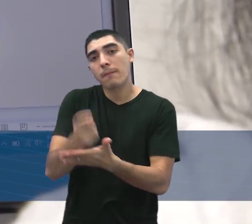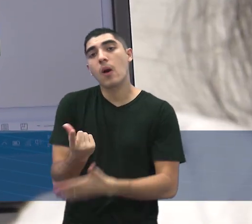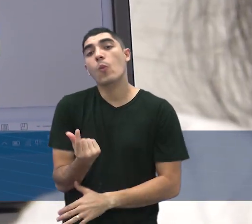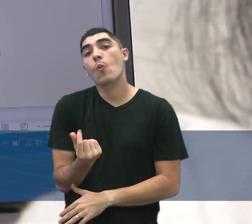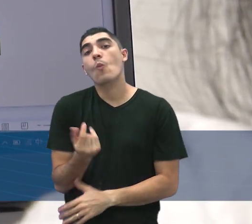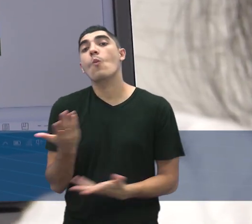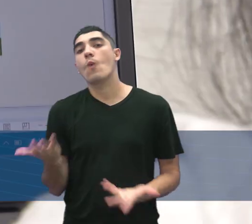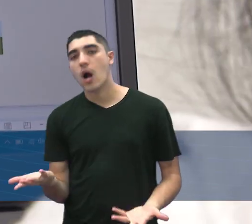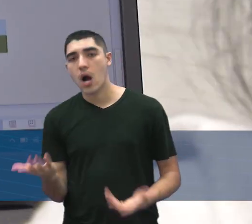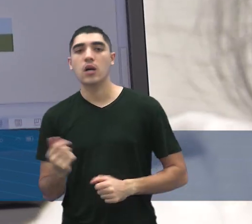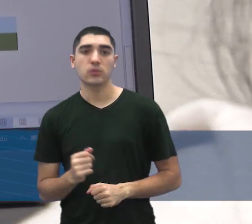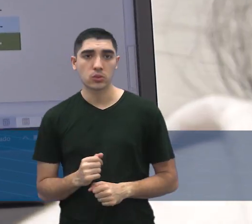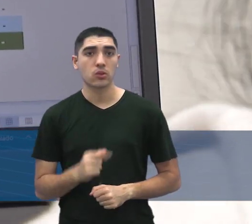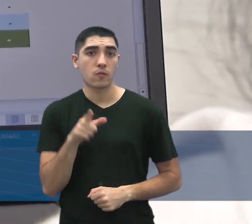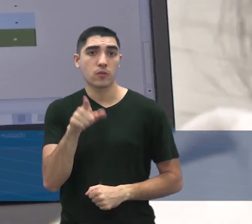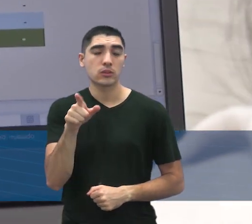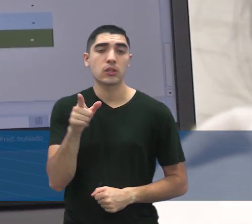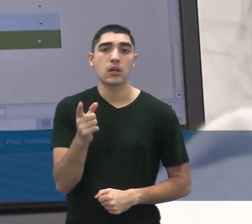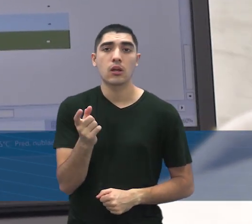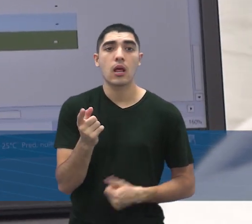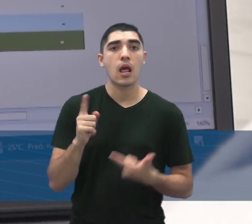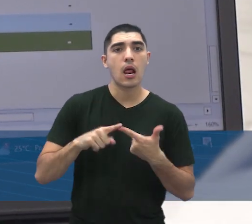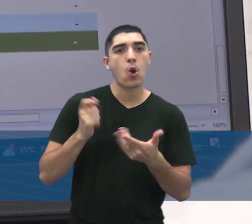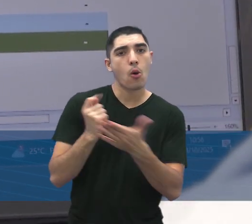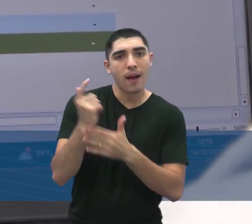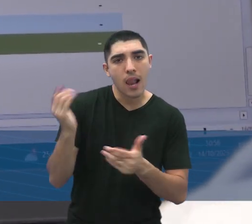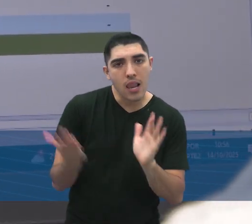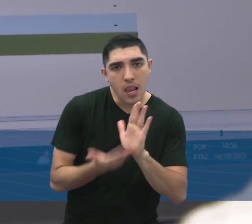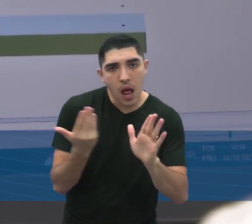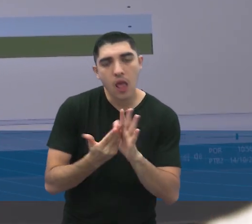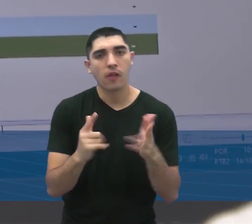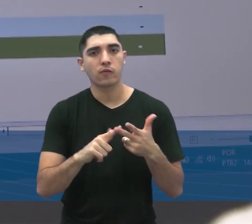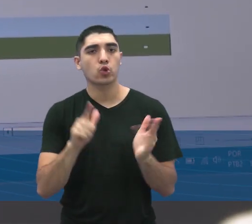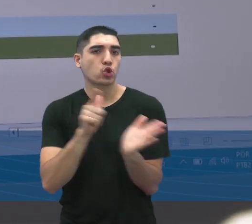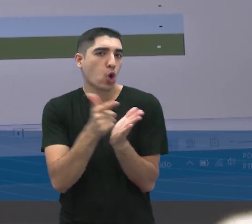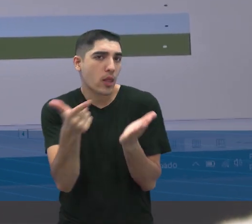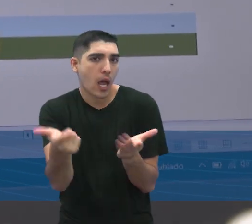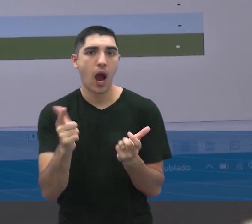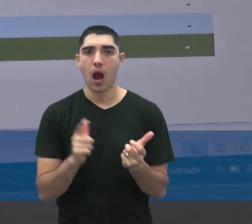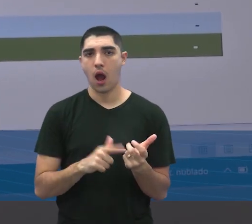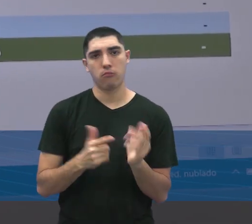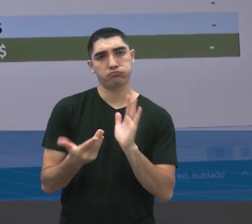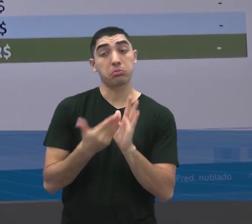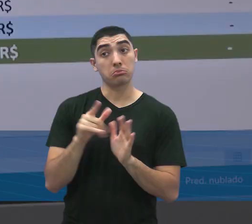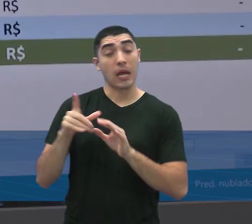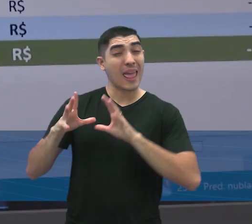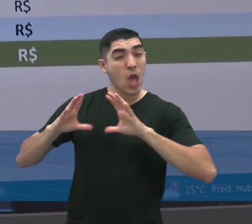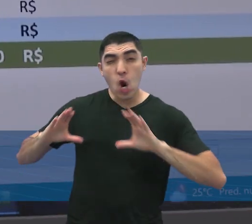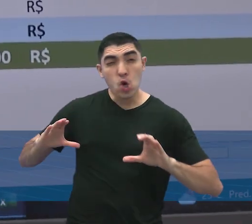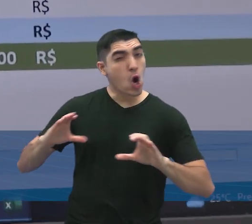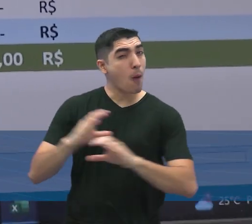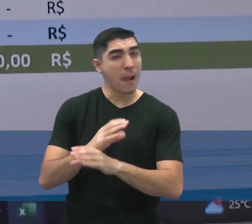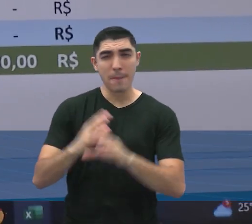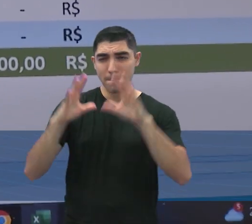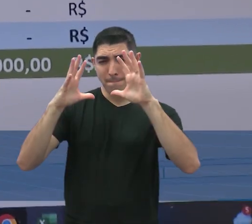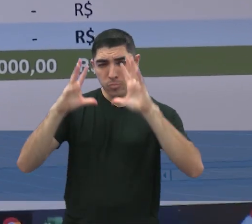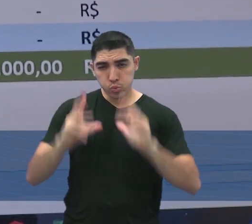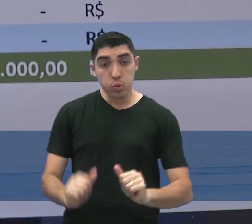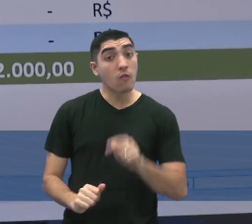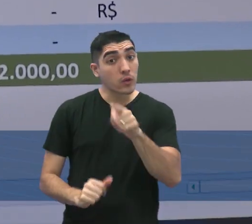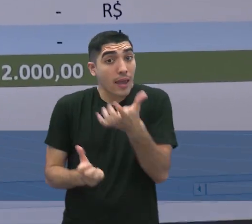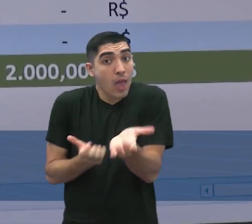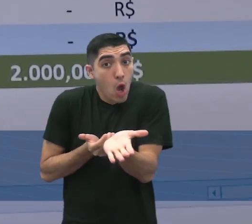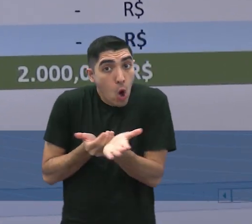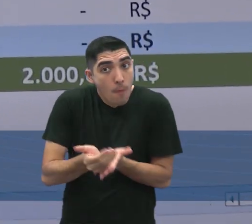todo mês com isso, quanto você gasta com livros, jornais, revistas. Então é bem completa essa planilha para quem quer realmente começar, é